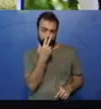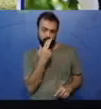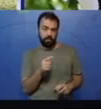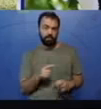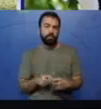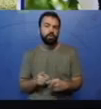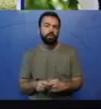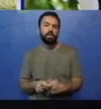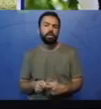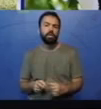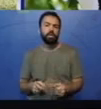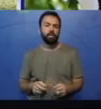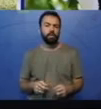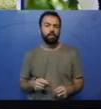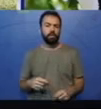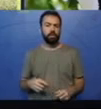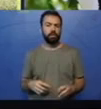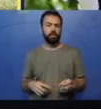de glândula mamária.